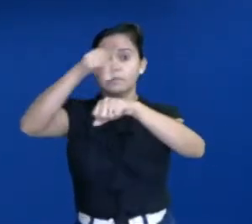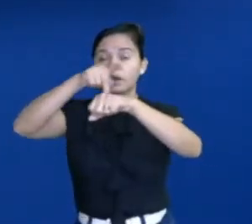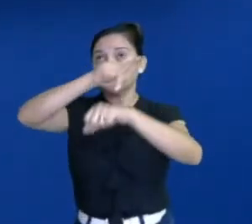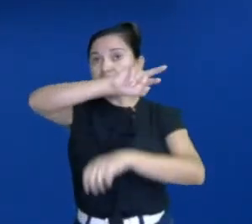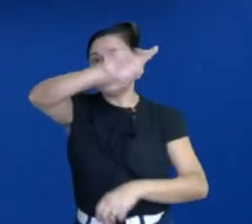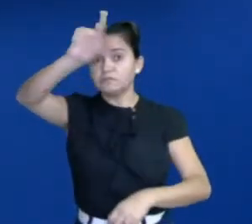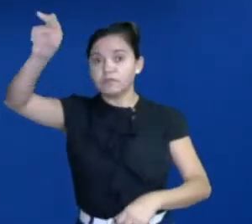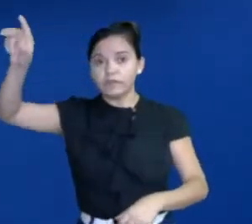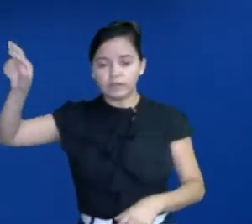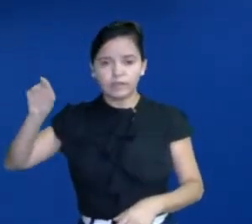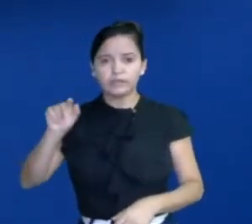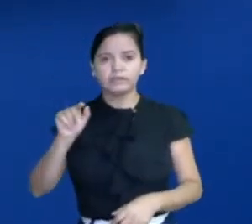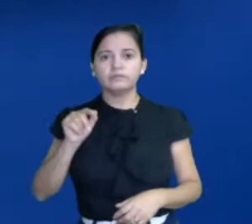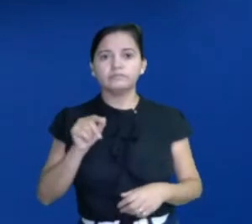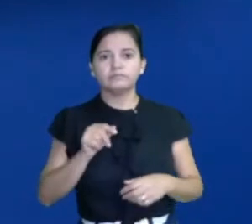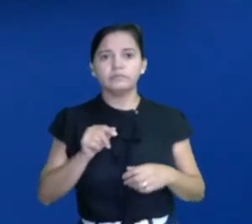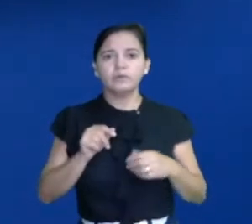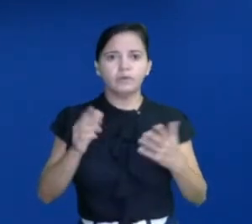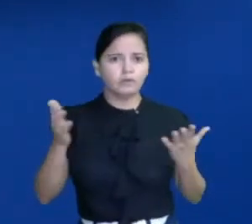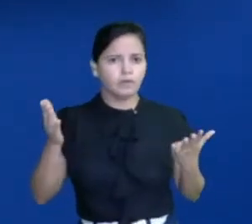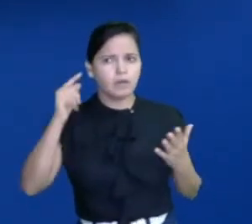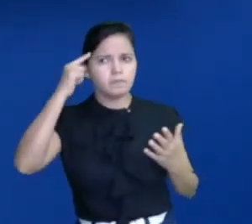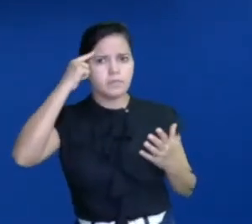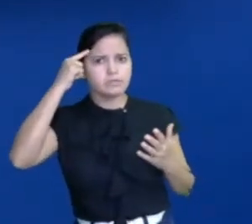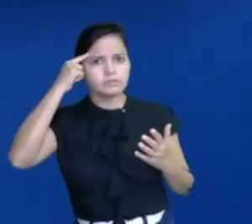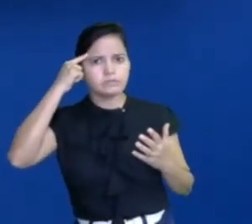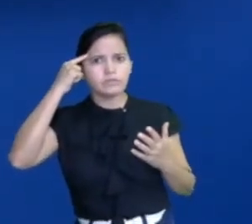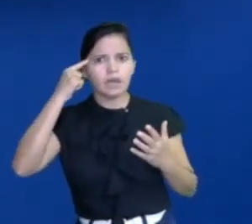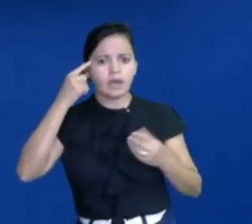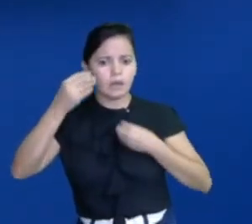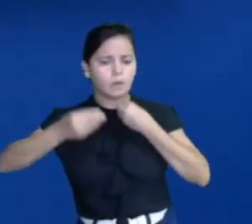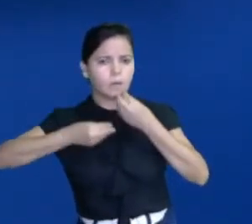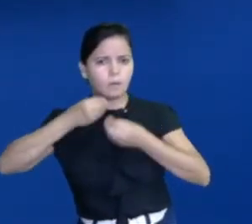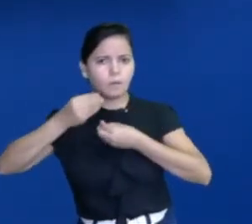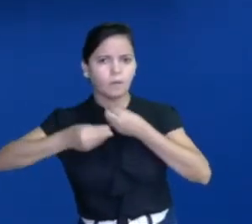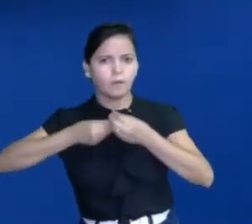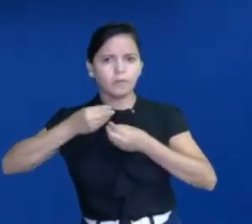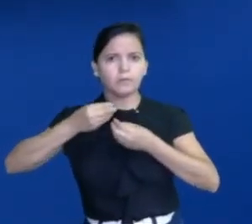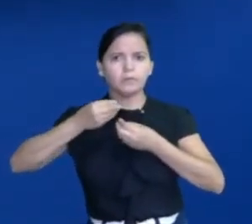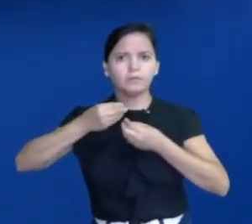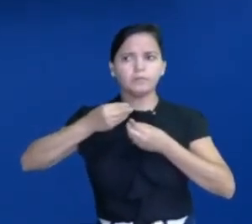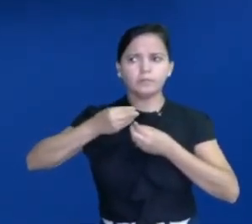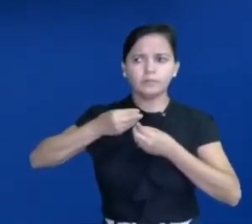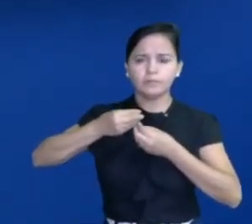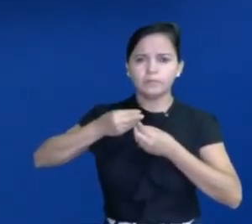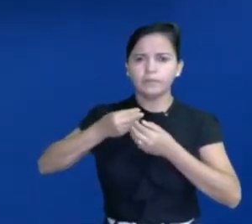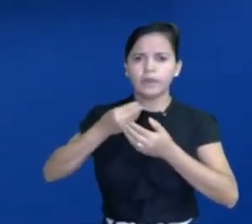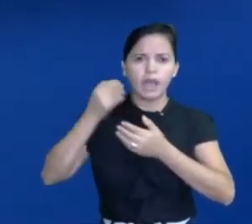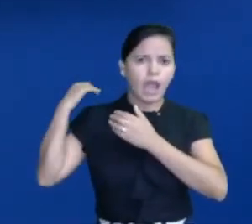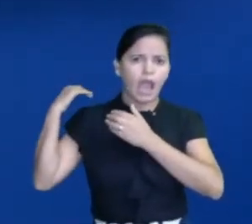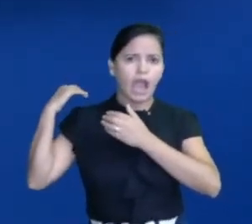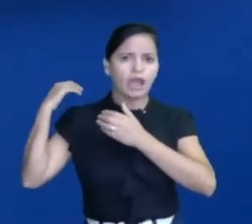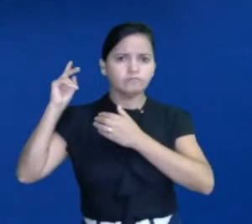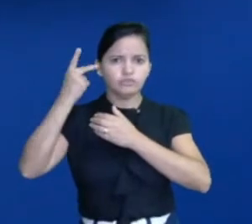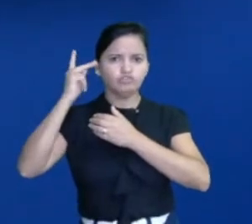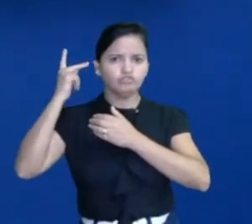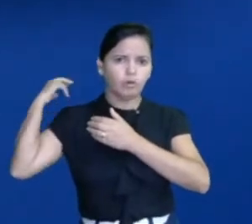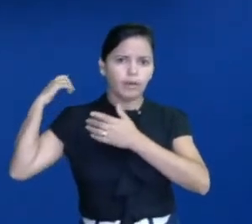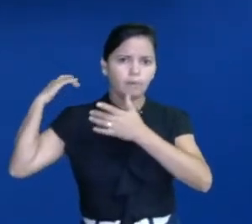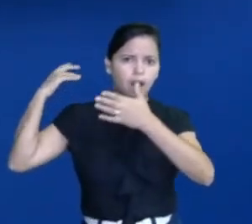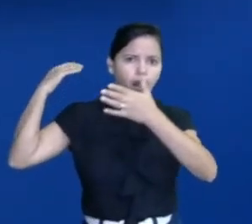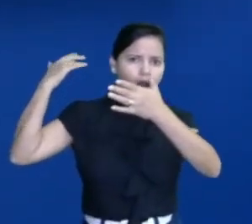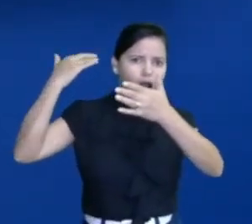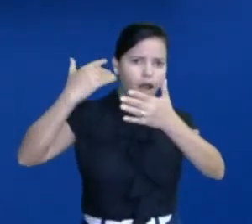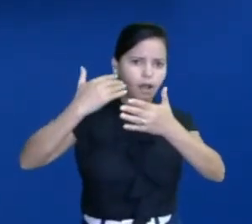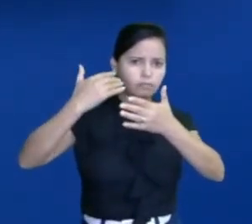Então, tudo isso é para a gente pensar de como a história ela vai